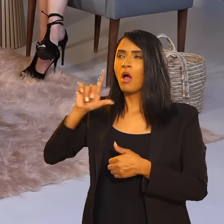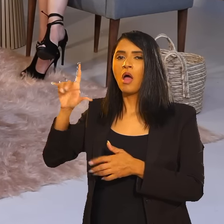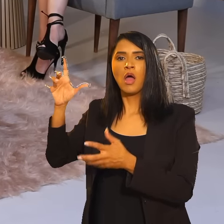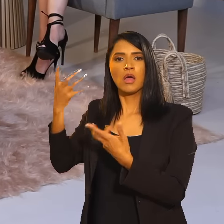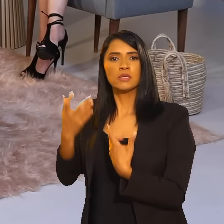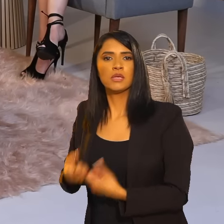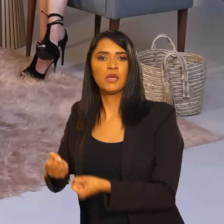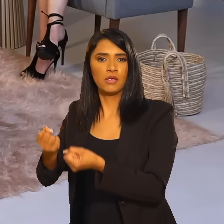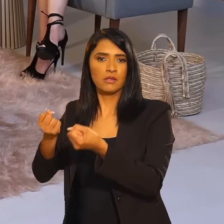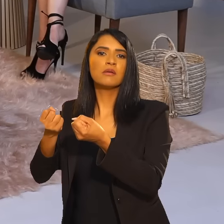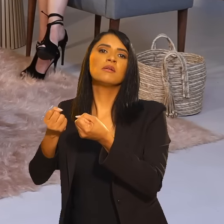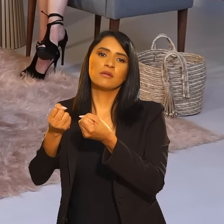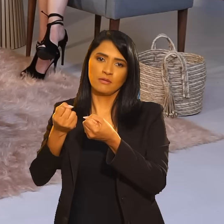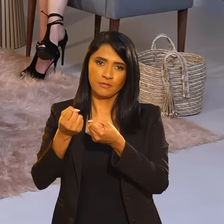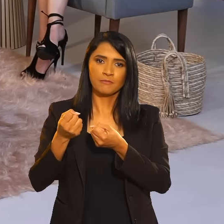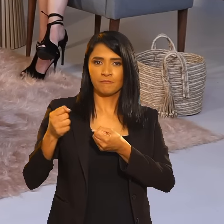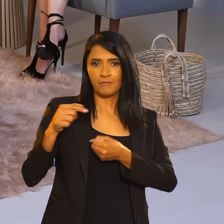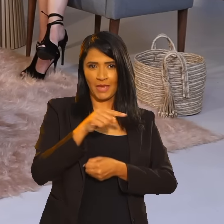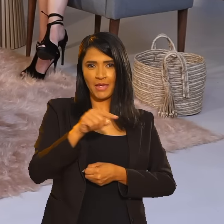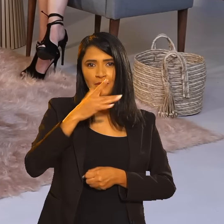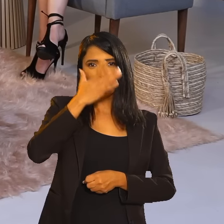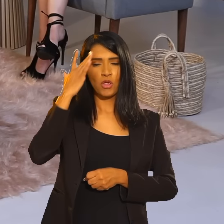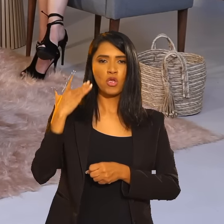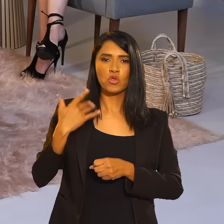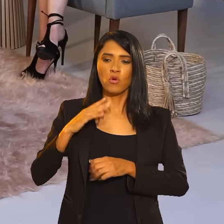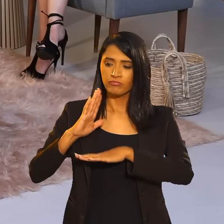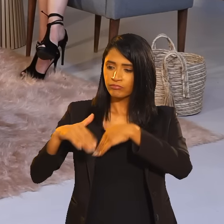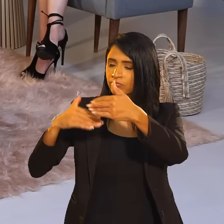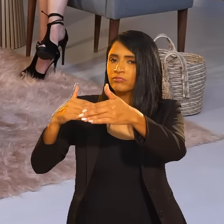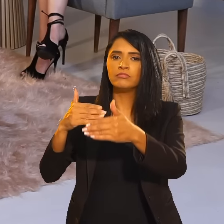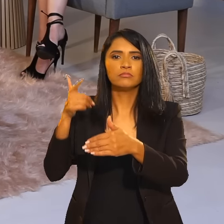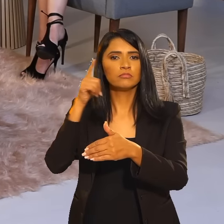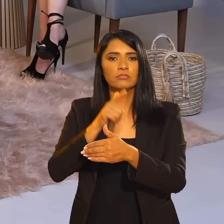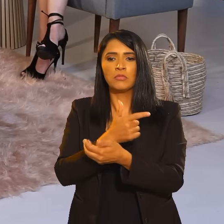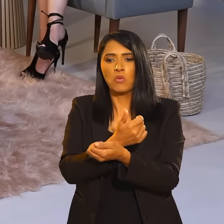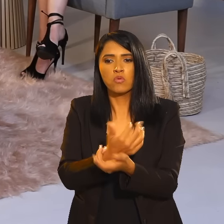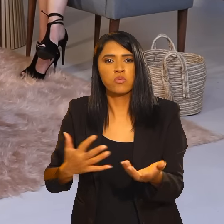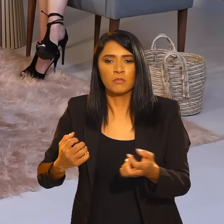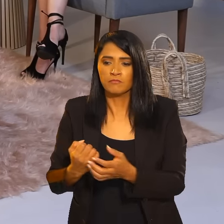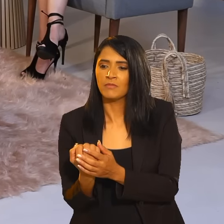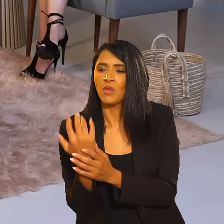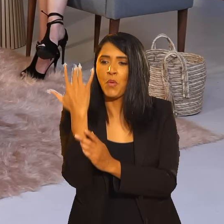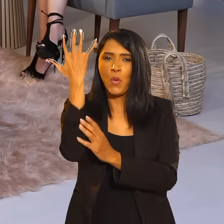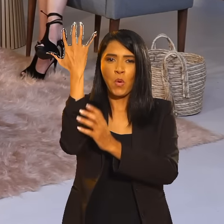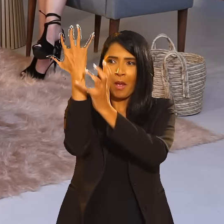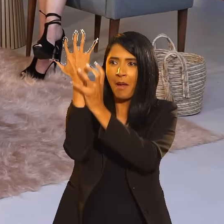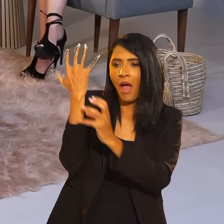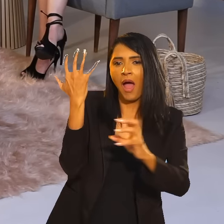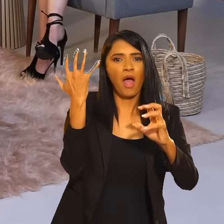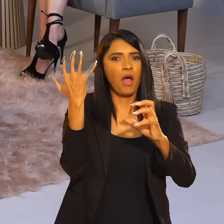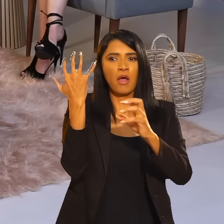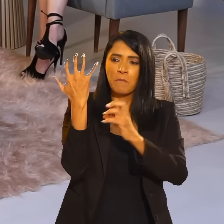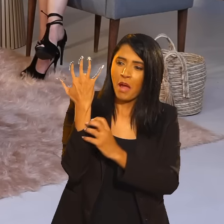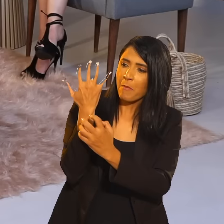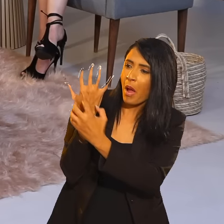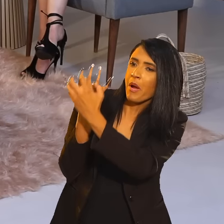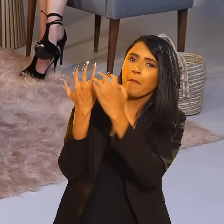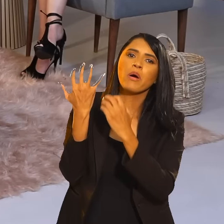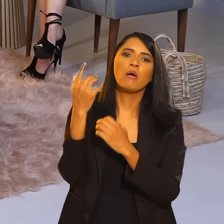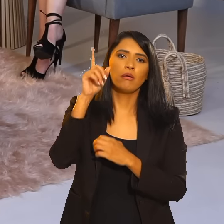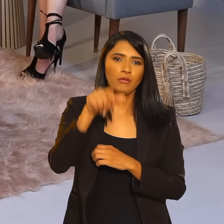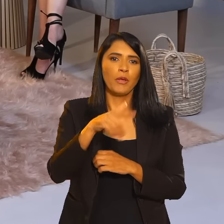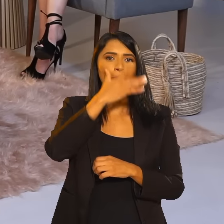os que a recebem, os quais crescem e produzem uma colheita abundante. Daquelas pessoas que têm a terra boa são as pessoas